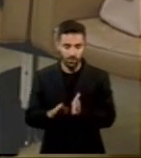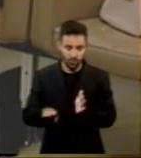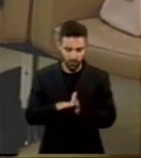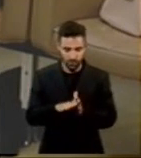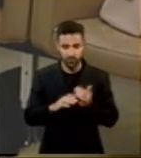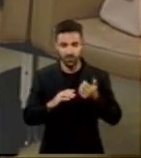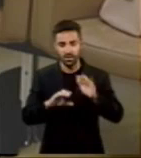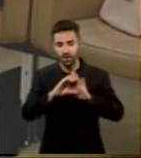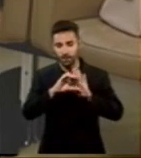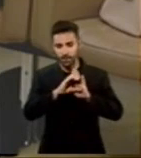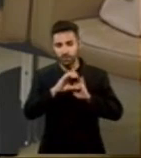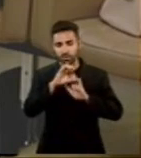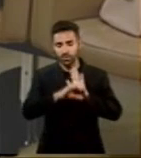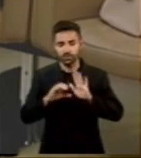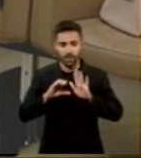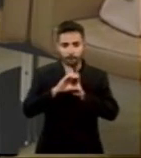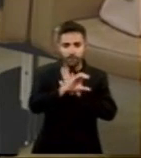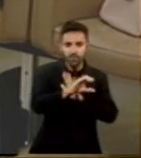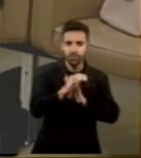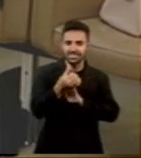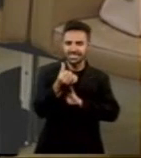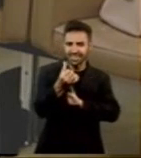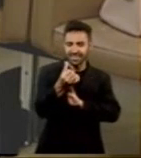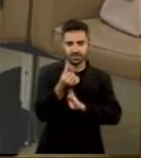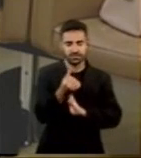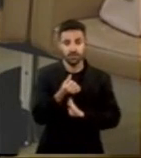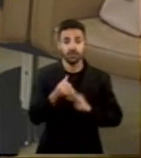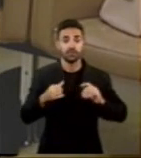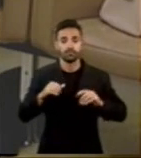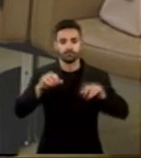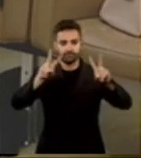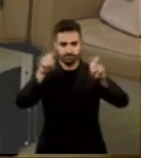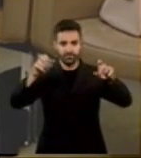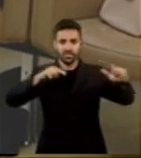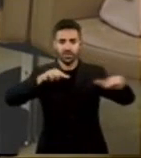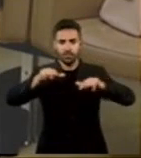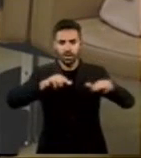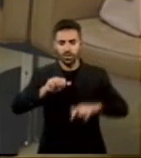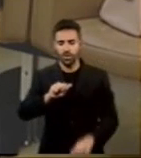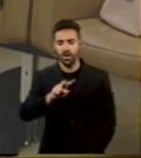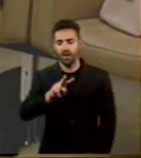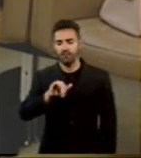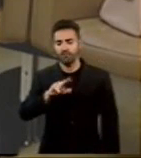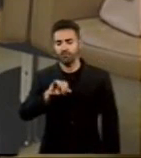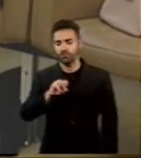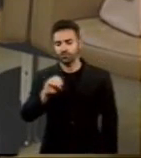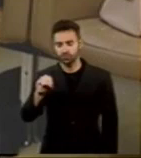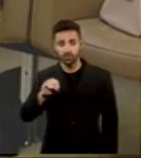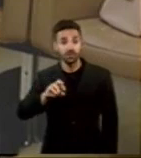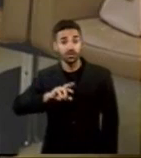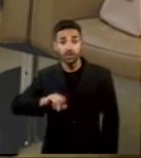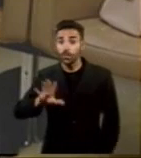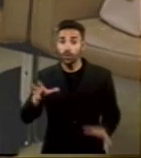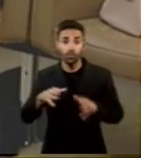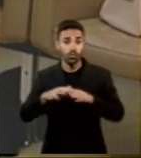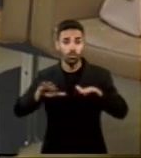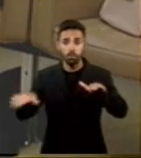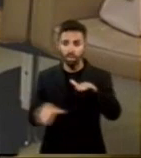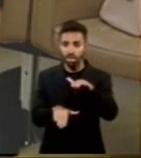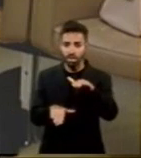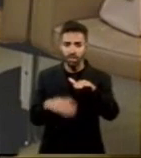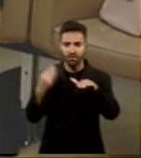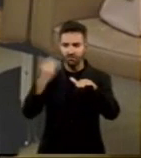6, ela trata do trabalhador avulso, ela deixa claro que ele não é uma subcategoria, como eu disse. Ele é